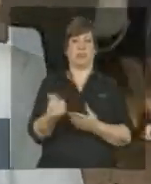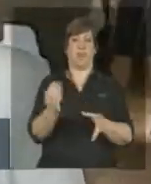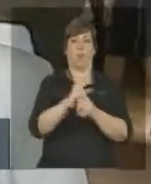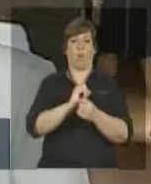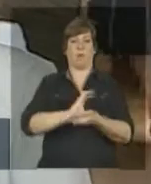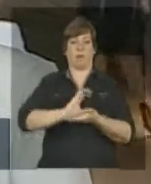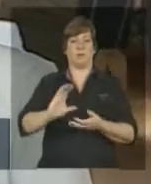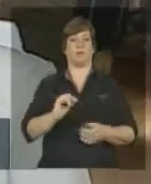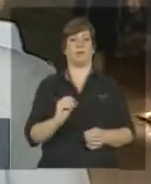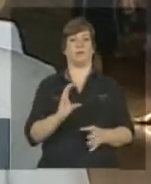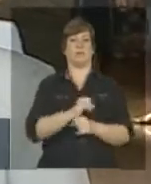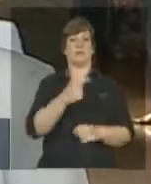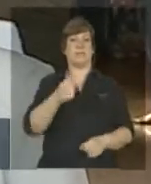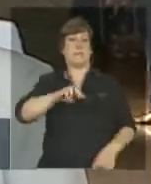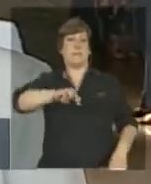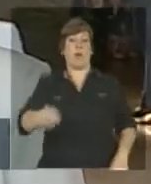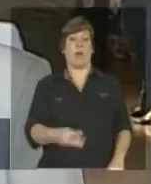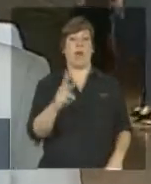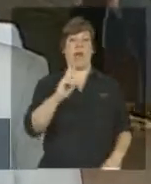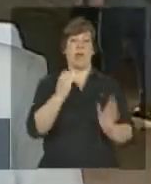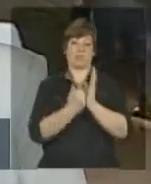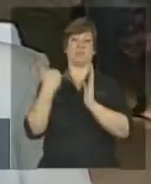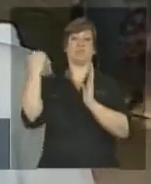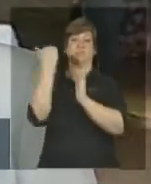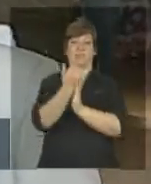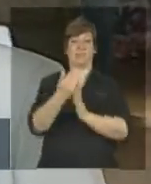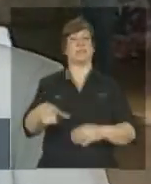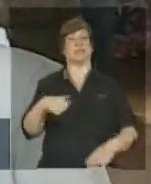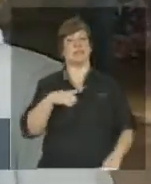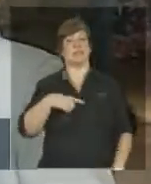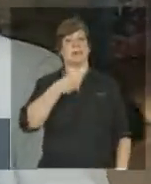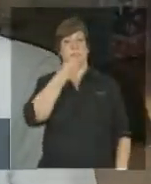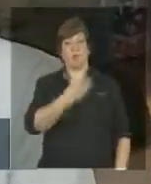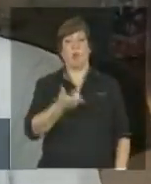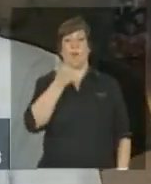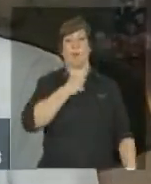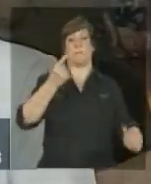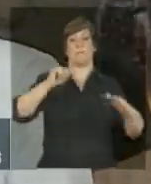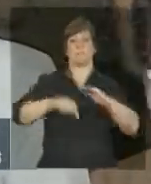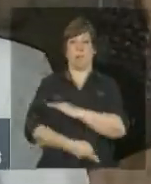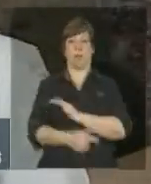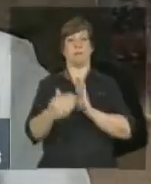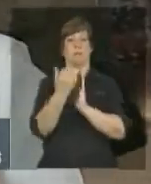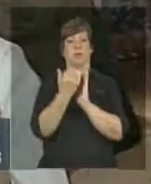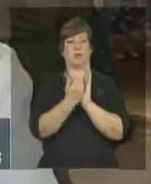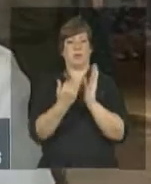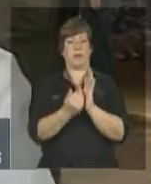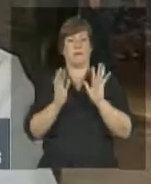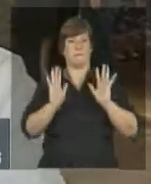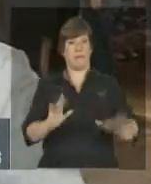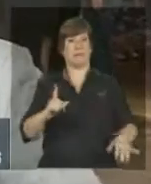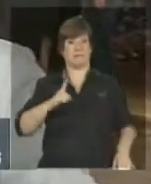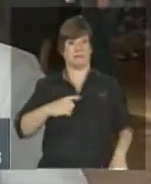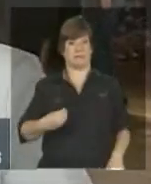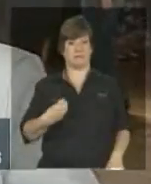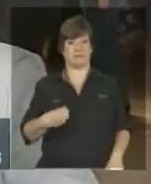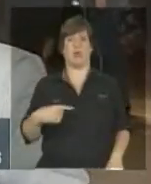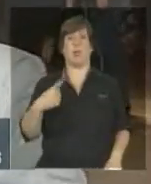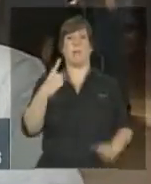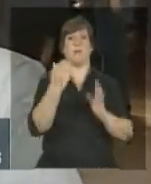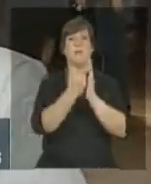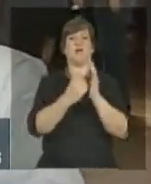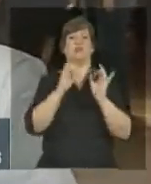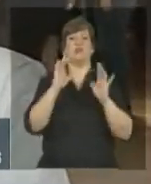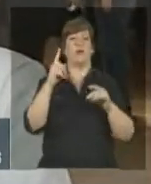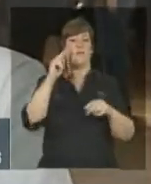este ano na ordem de 7 milhões de reais, o que nos garante aprofundarmos o programa. Mas este é um programa que não visa apenas o